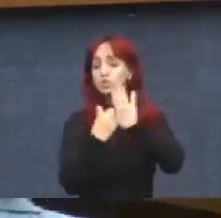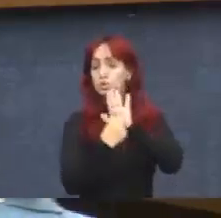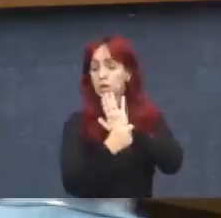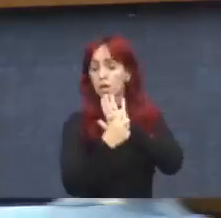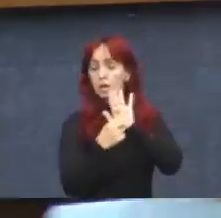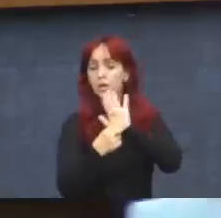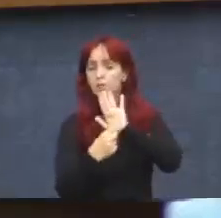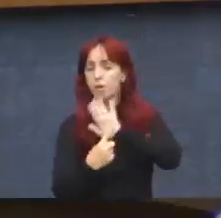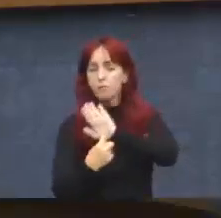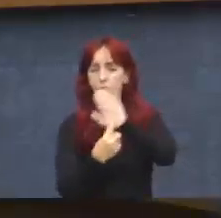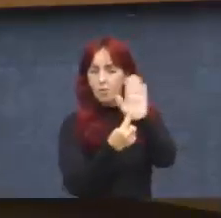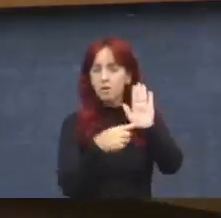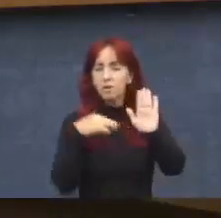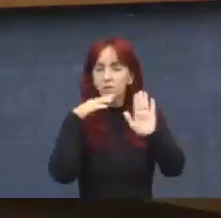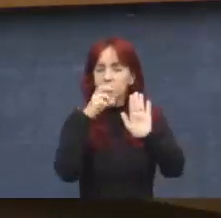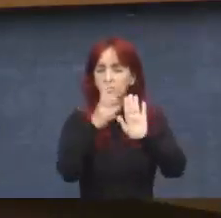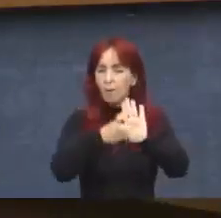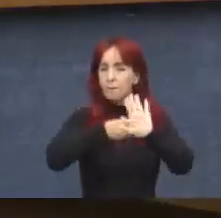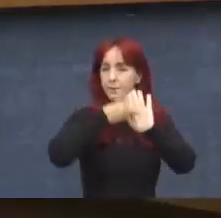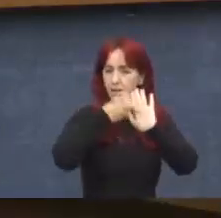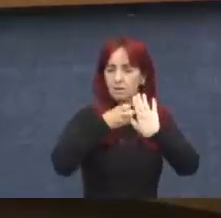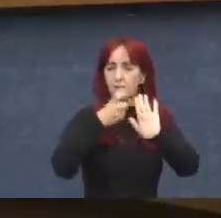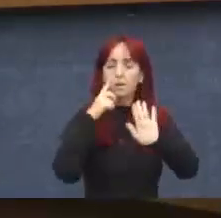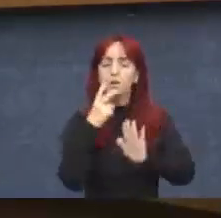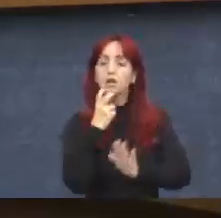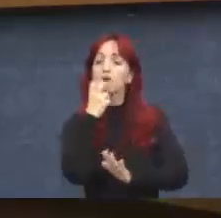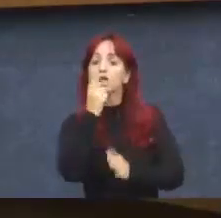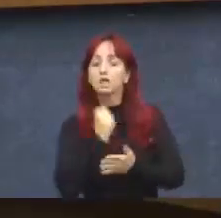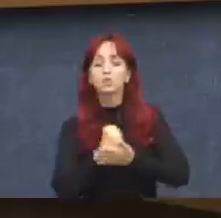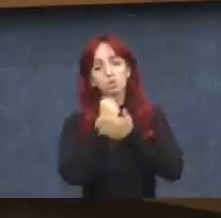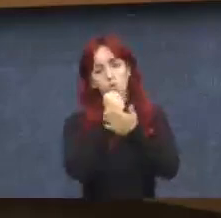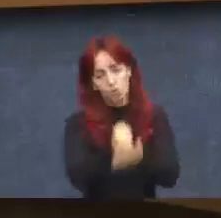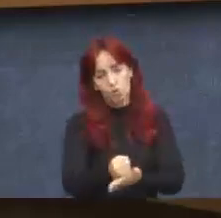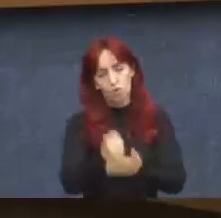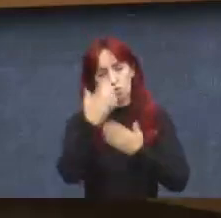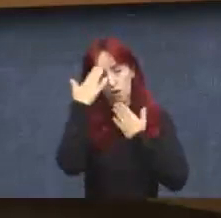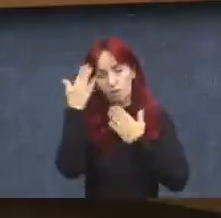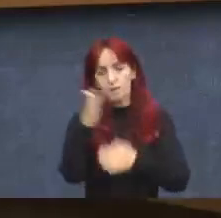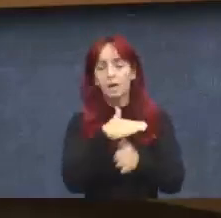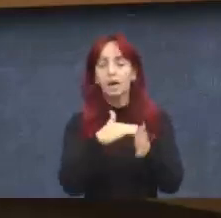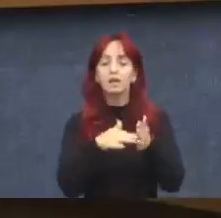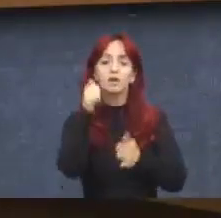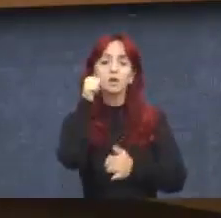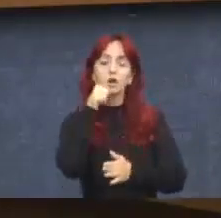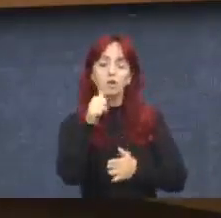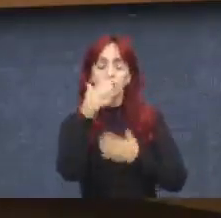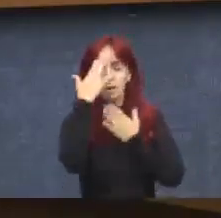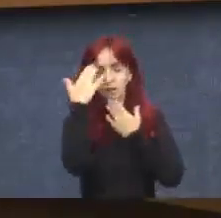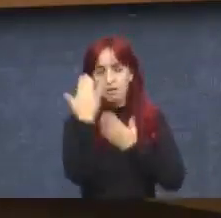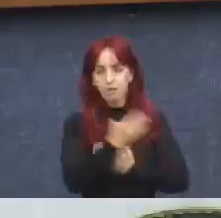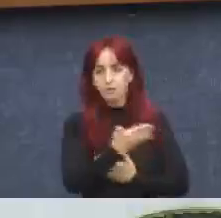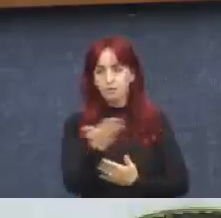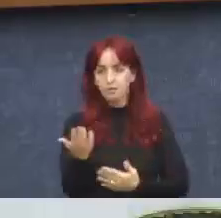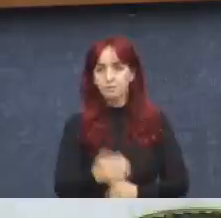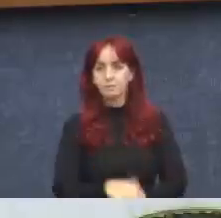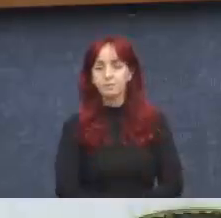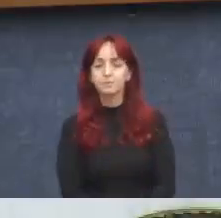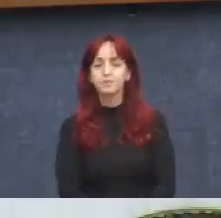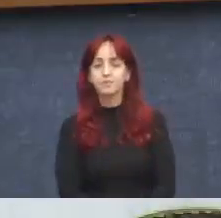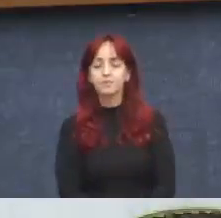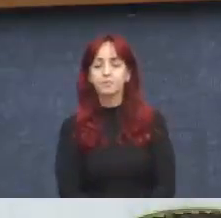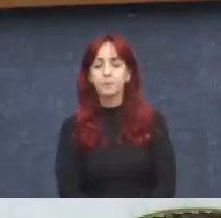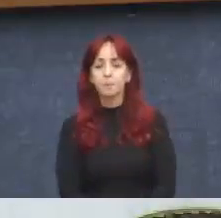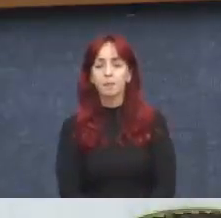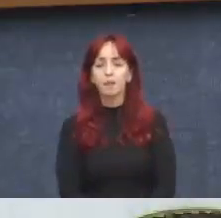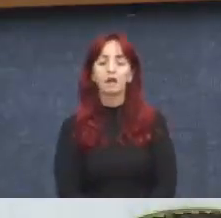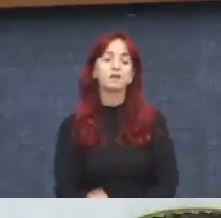gente está pedindo socorro. Muito obrigada. Todas as mulheres de Belo Horizonte agradecem. Obrigado, vereador. Eu